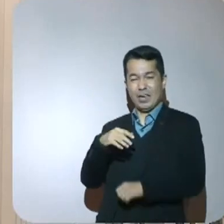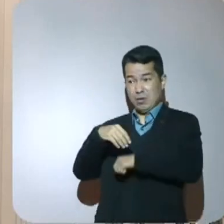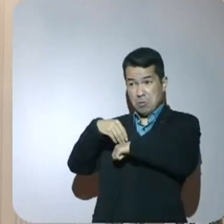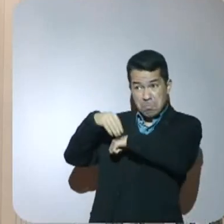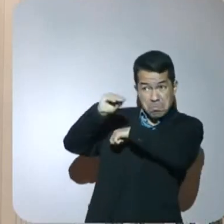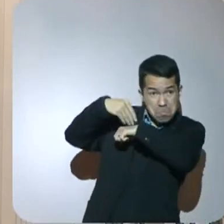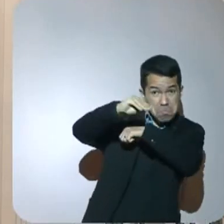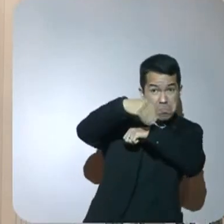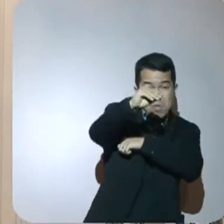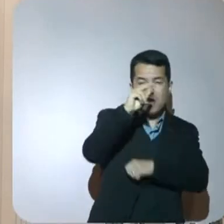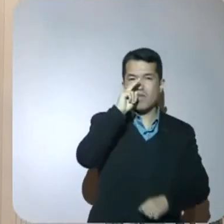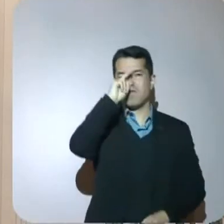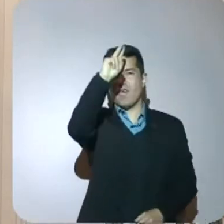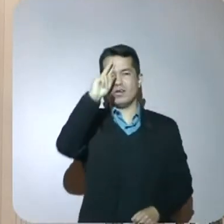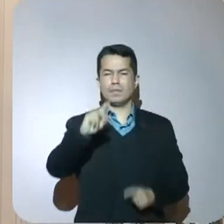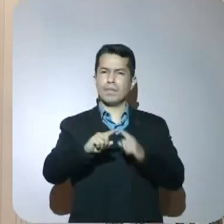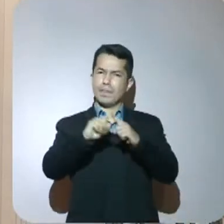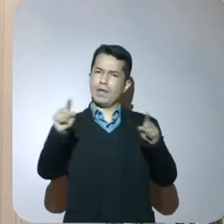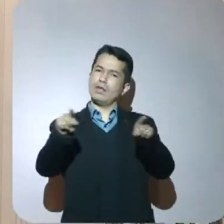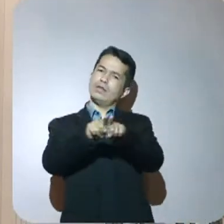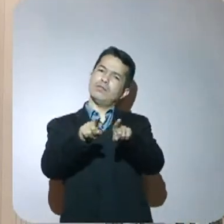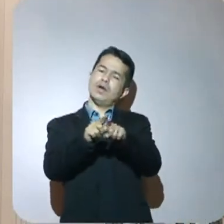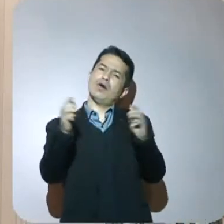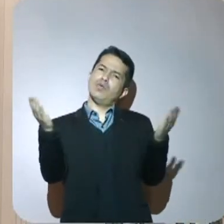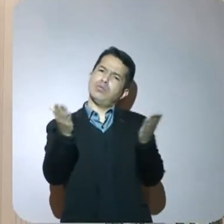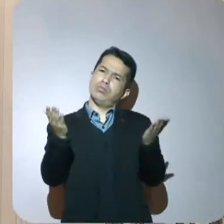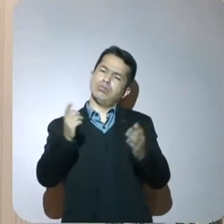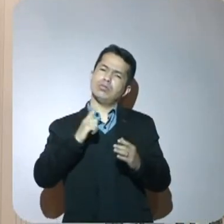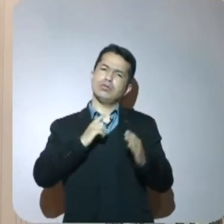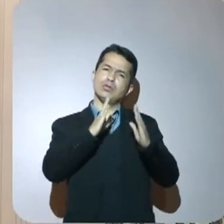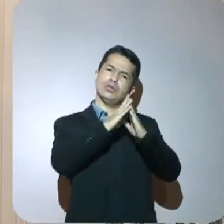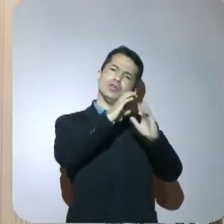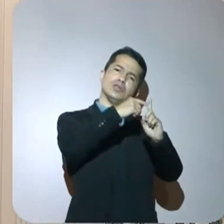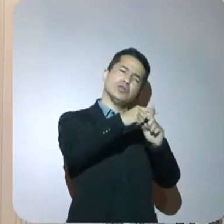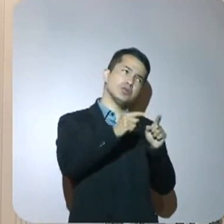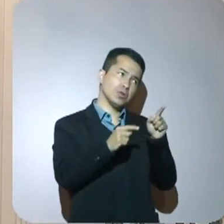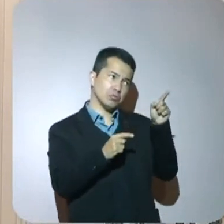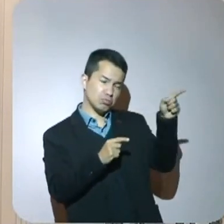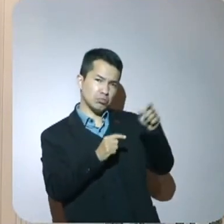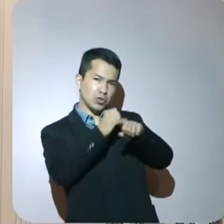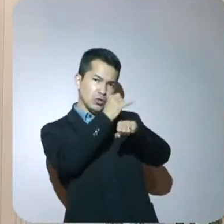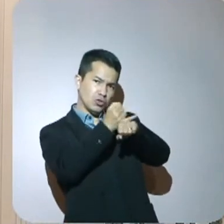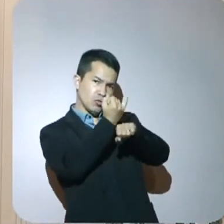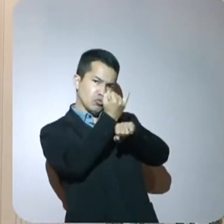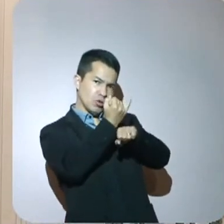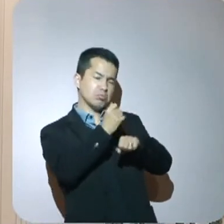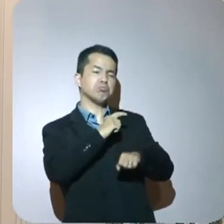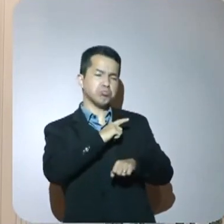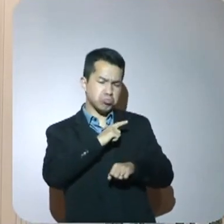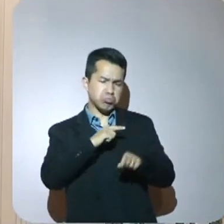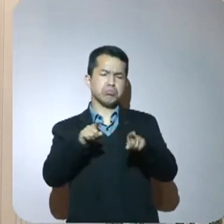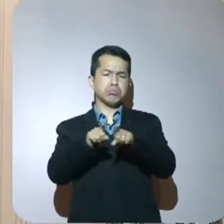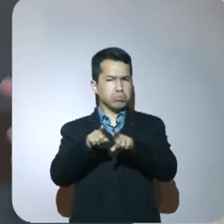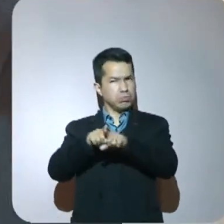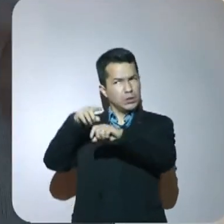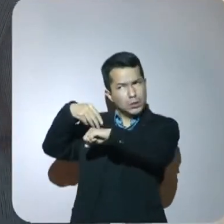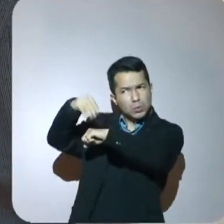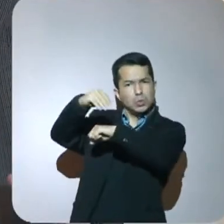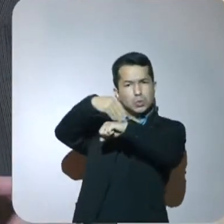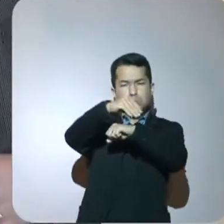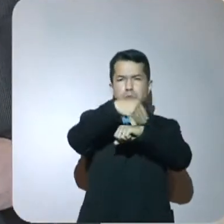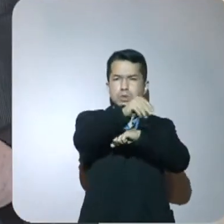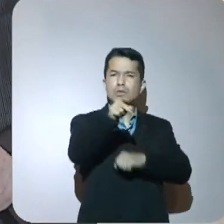princípio de equilíbrio acontecia na igreja de Jerusalém, onde a Bíblia diz lá em Atos 2, 42 e 43,